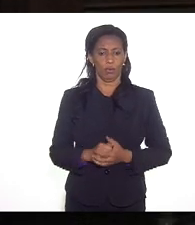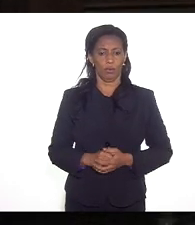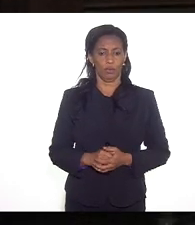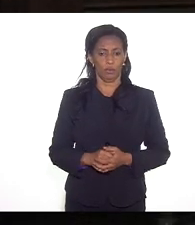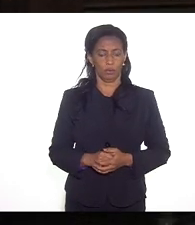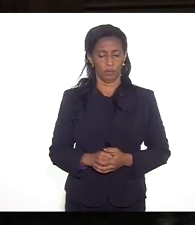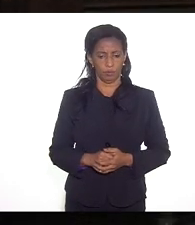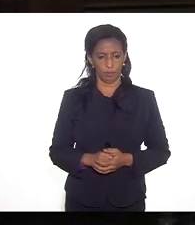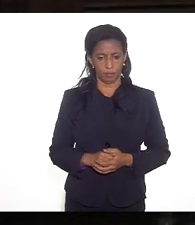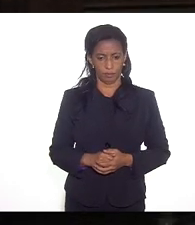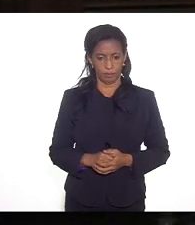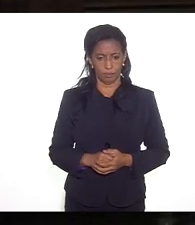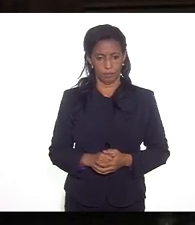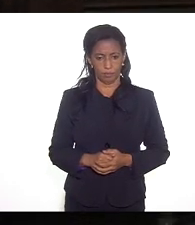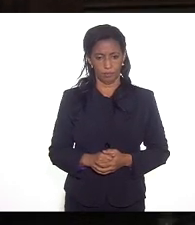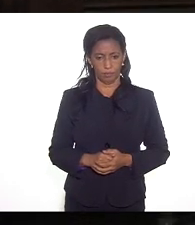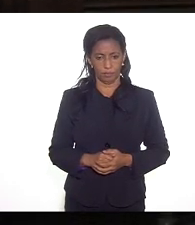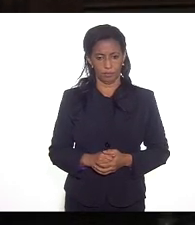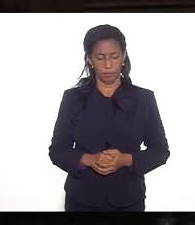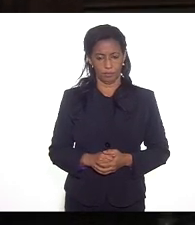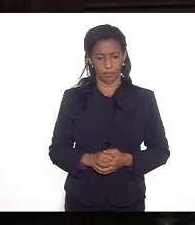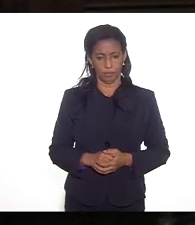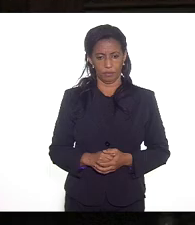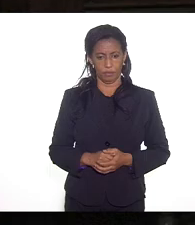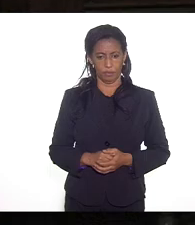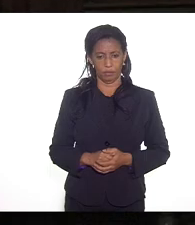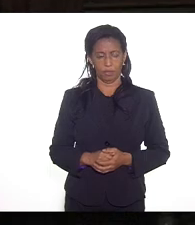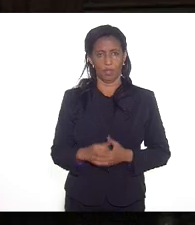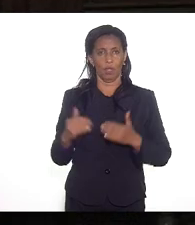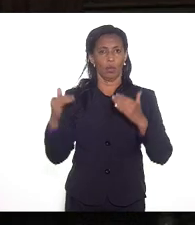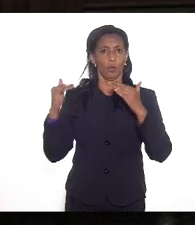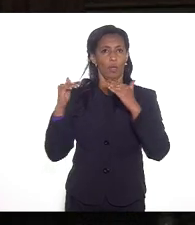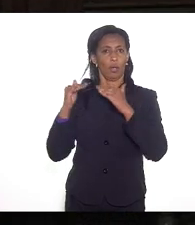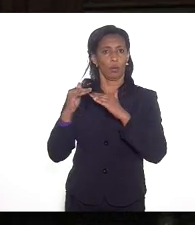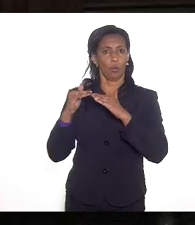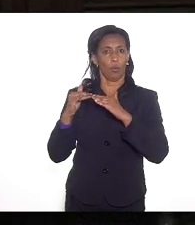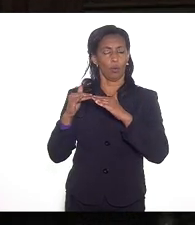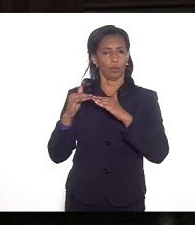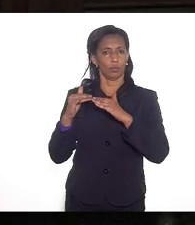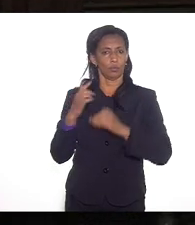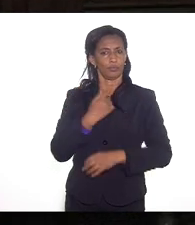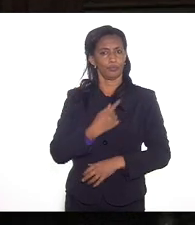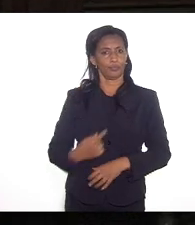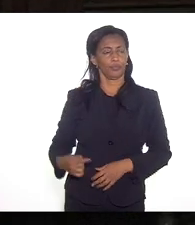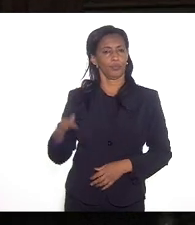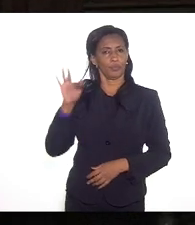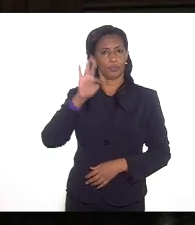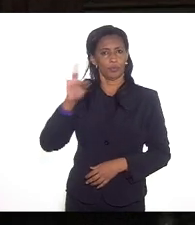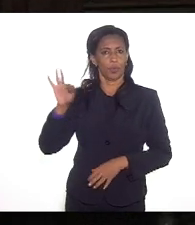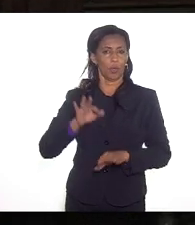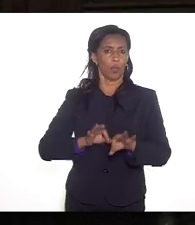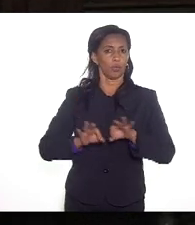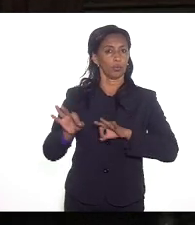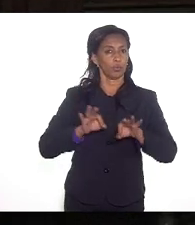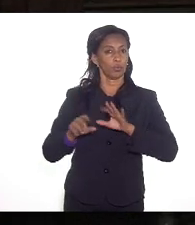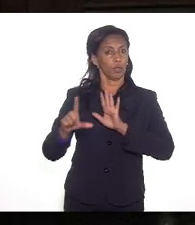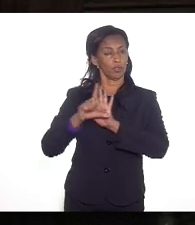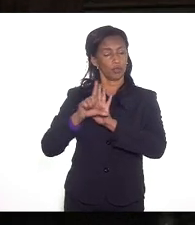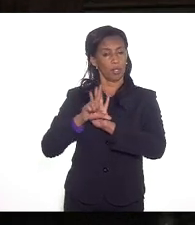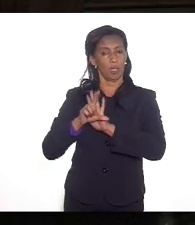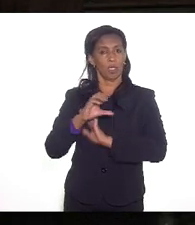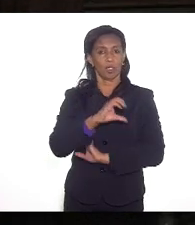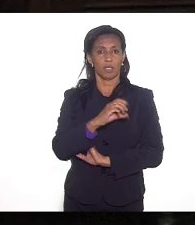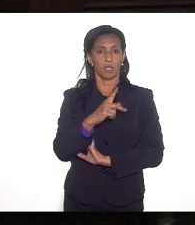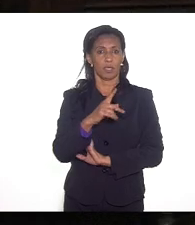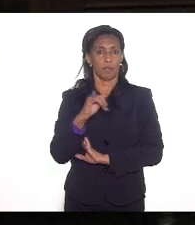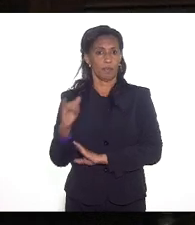e na a um acordo com governo federal os projetos de lei a CPI